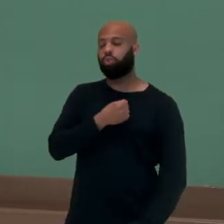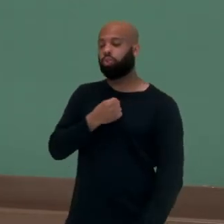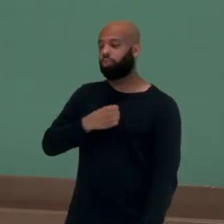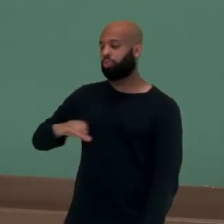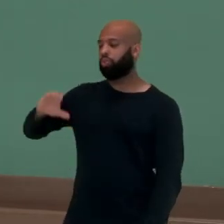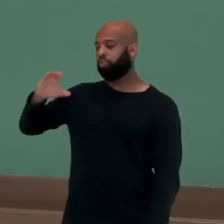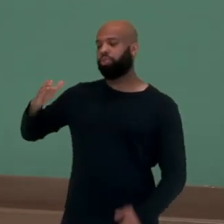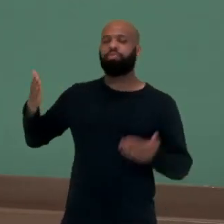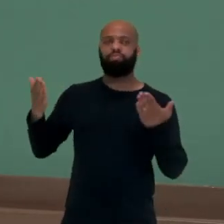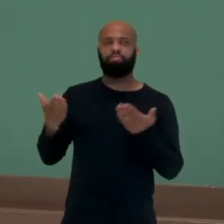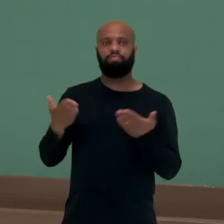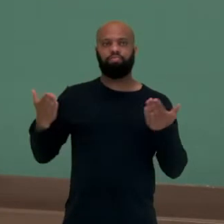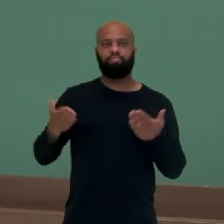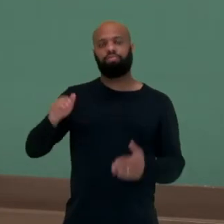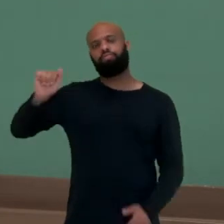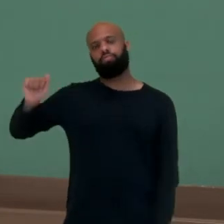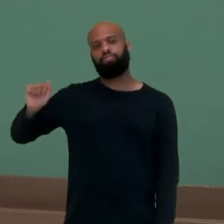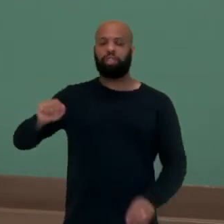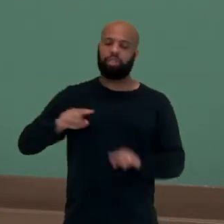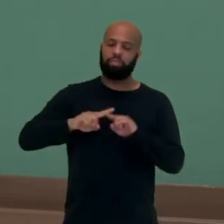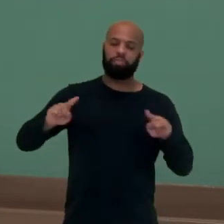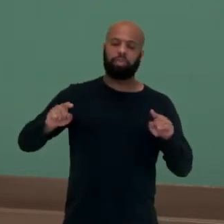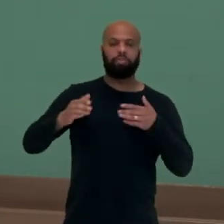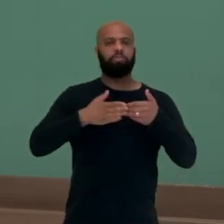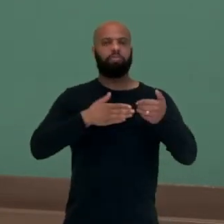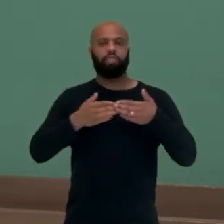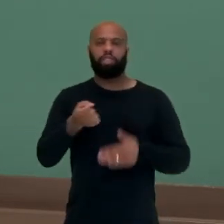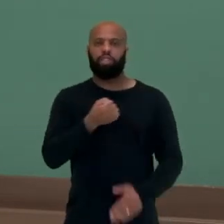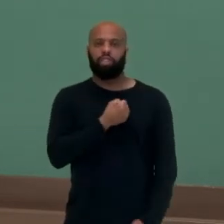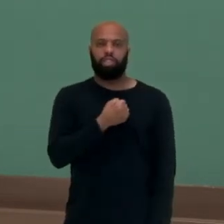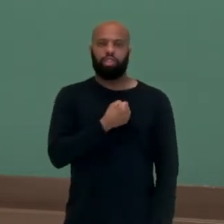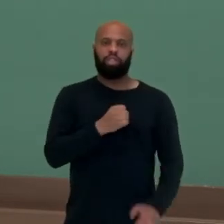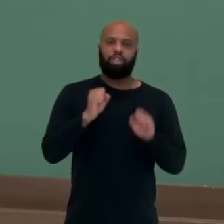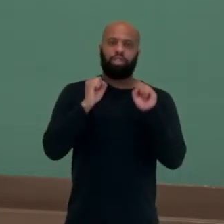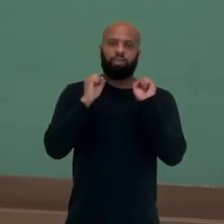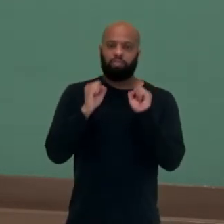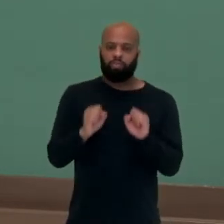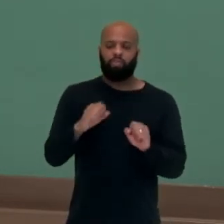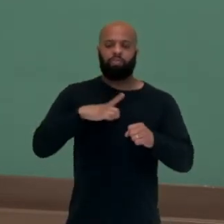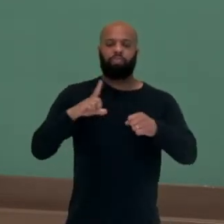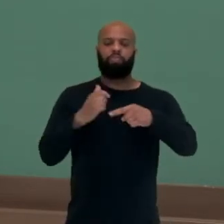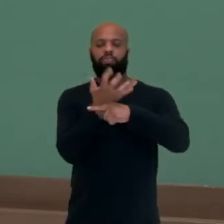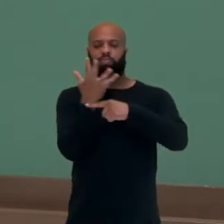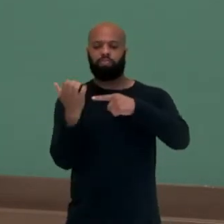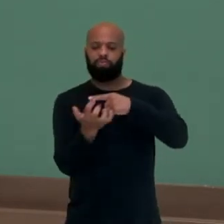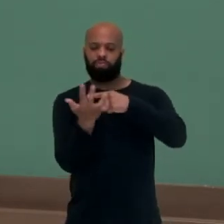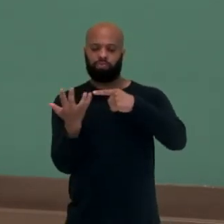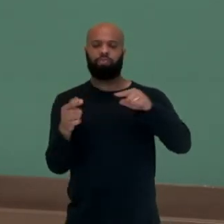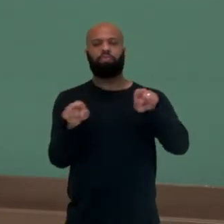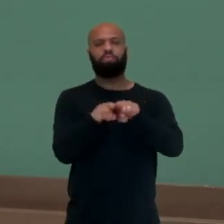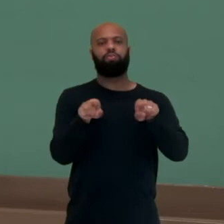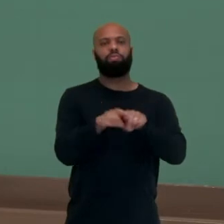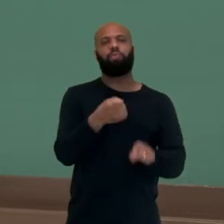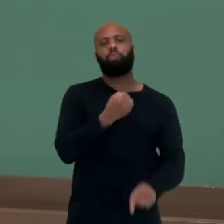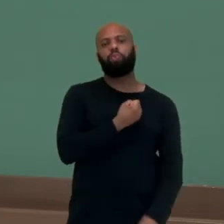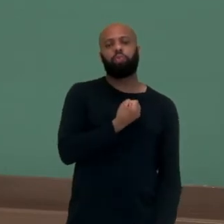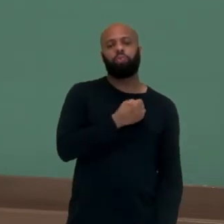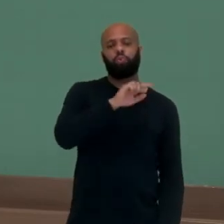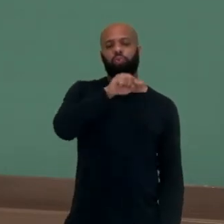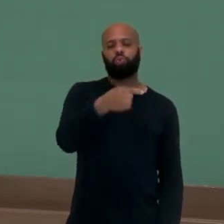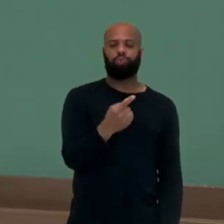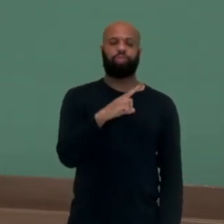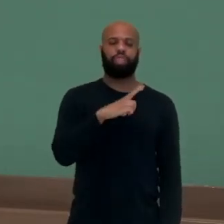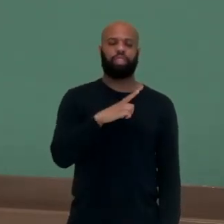nesse caso aqui vai ser o valor de A. Pode ser qualquer valor, pode ser fracionário, pode ser decimal, dentro do que a gente já